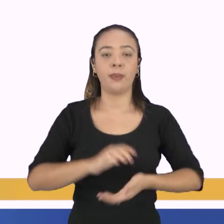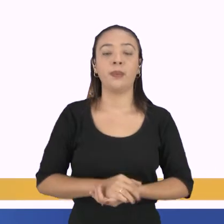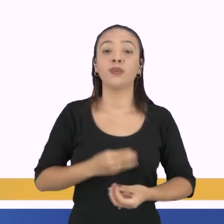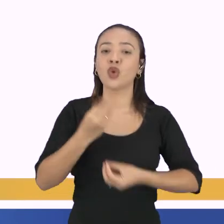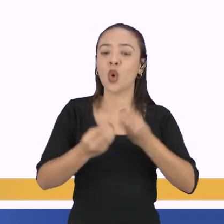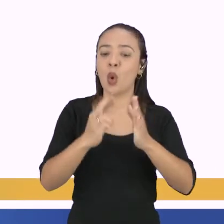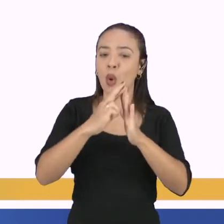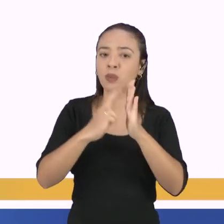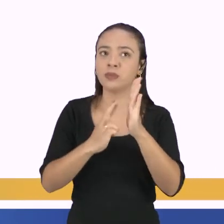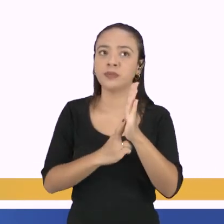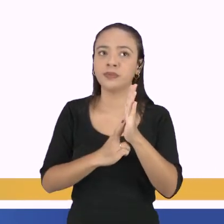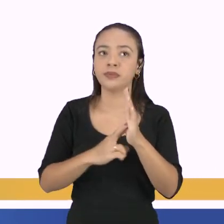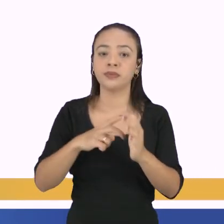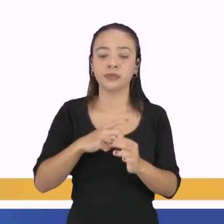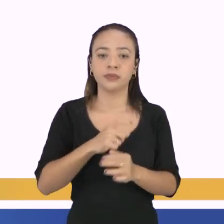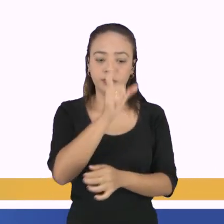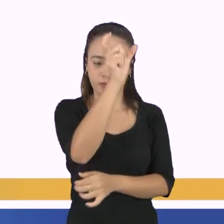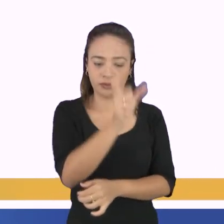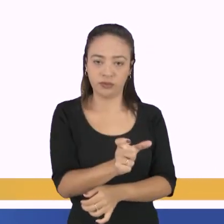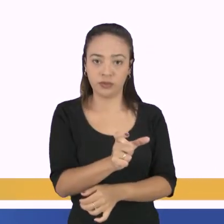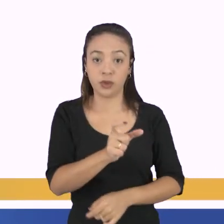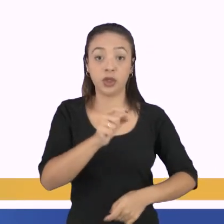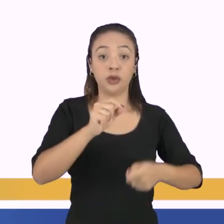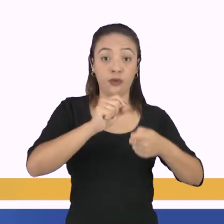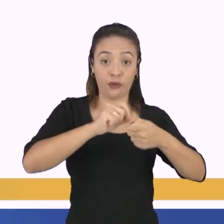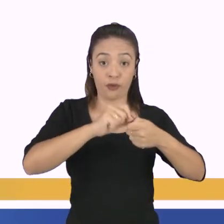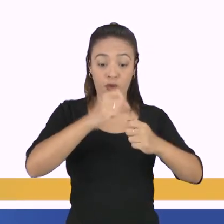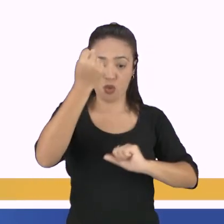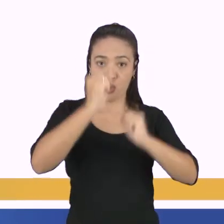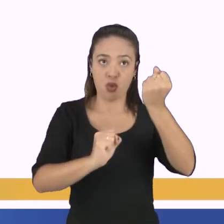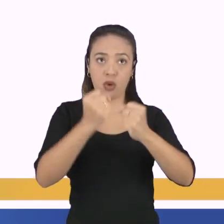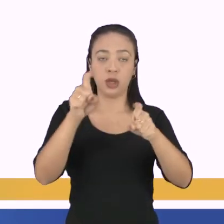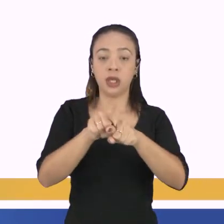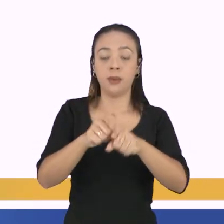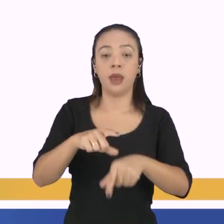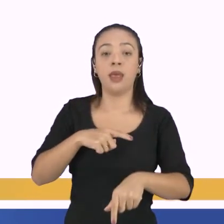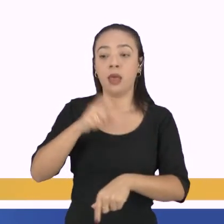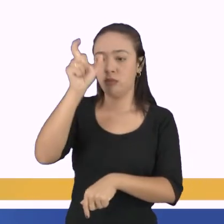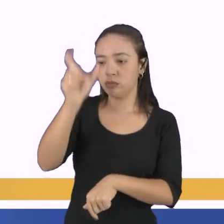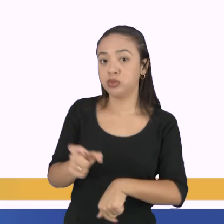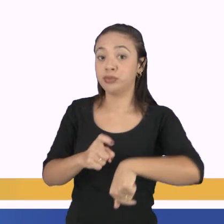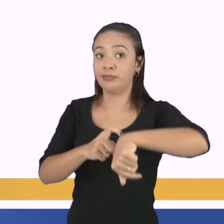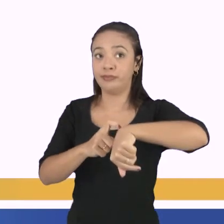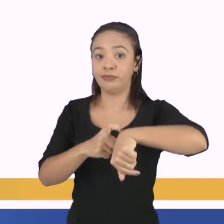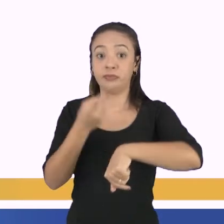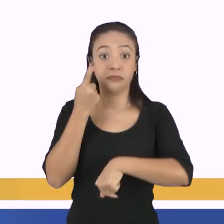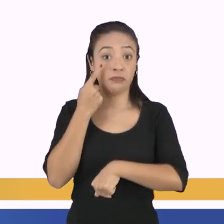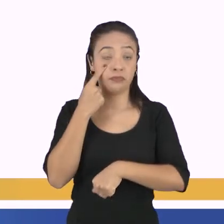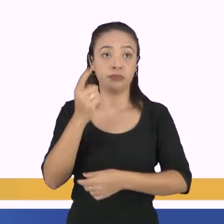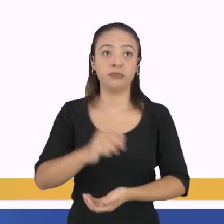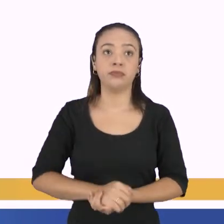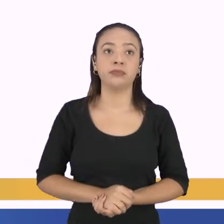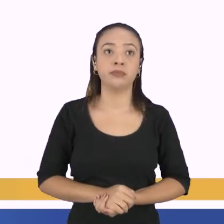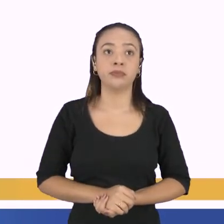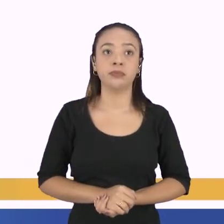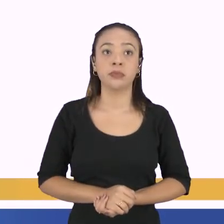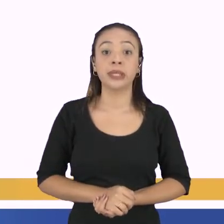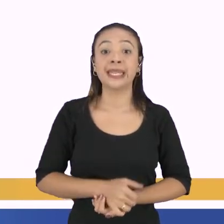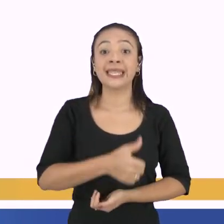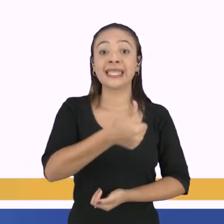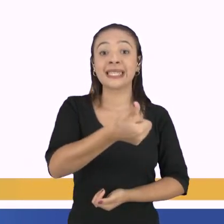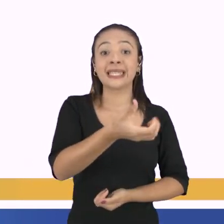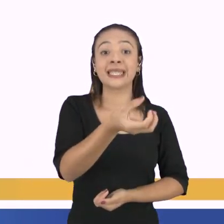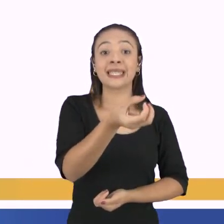Nós temos a coluna da produção e nós temos a coluna do tempo. Então preste bem atenção, para